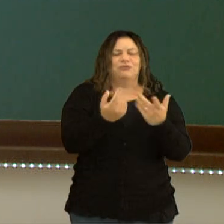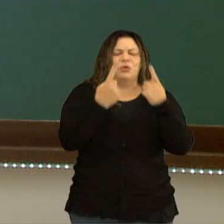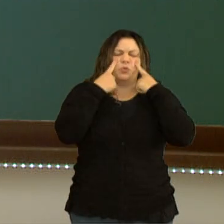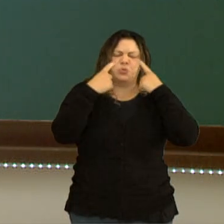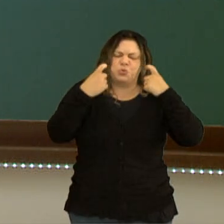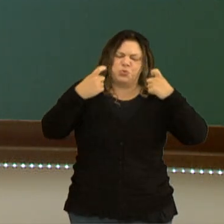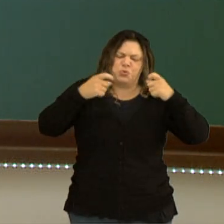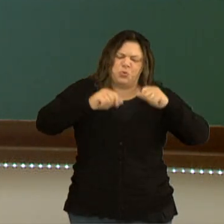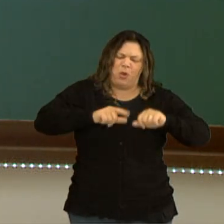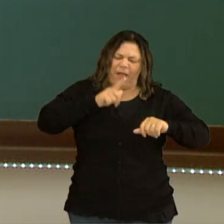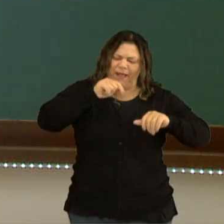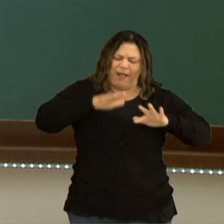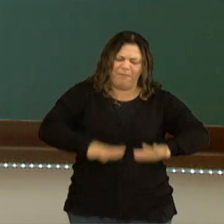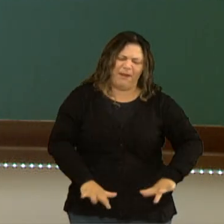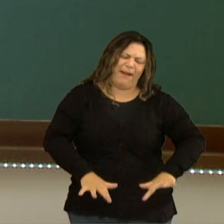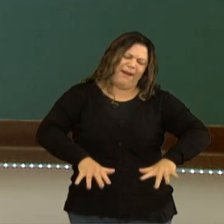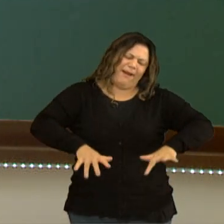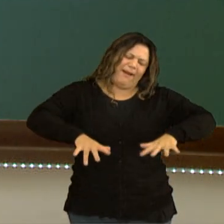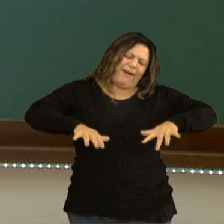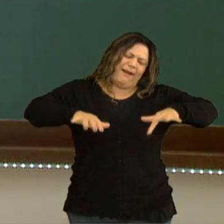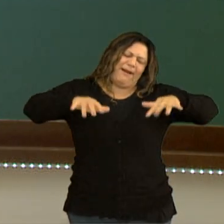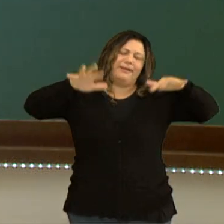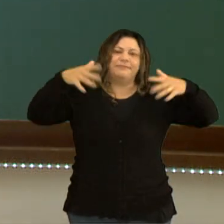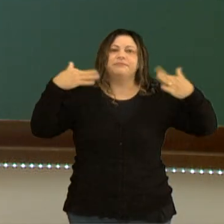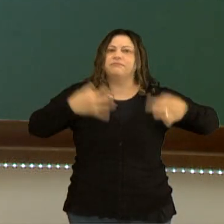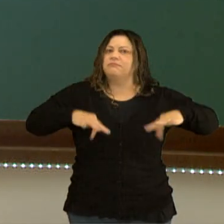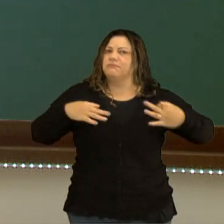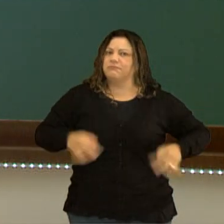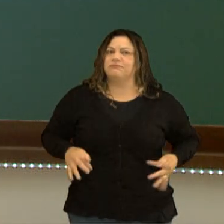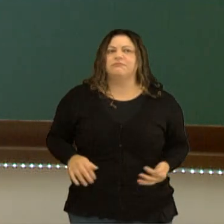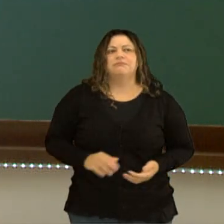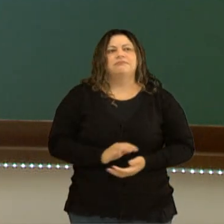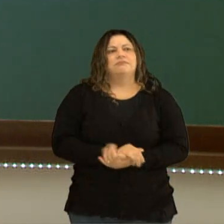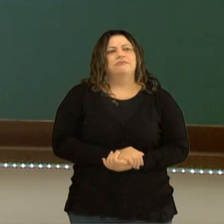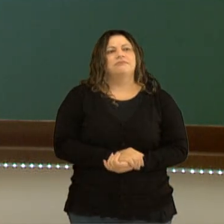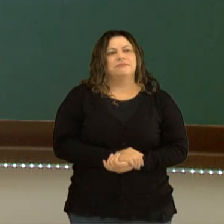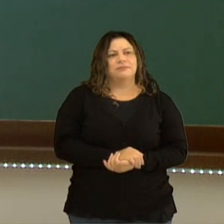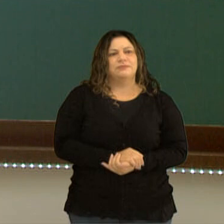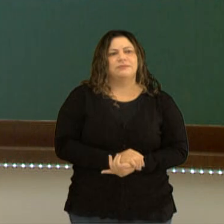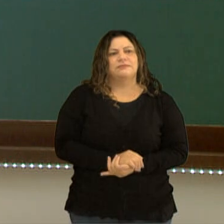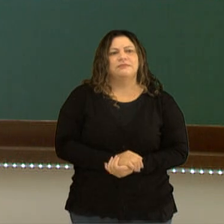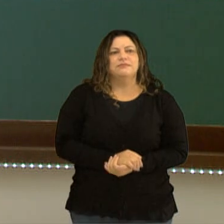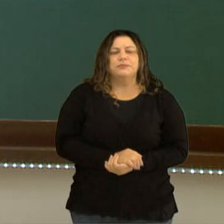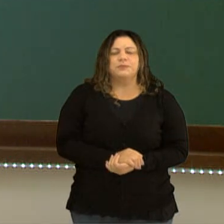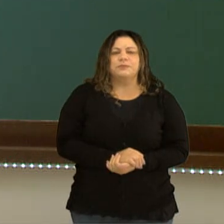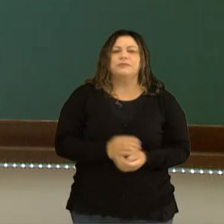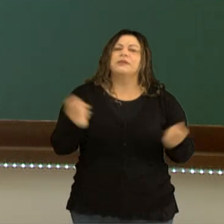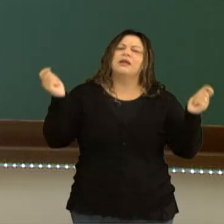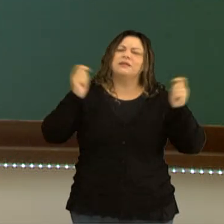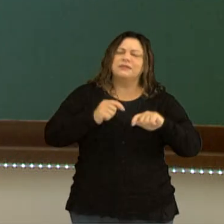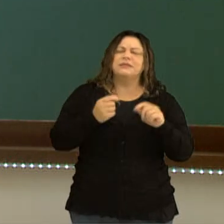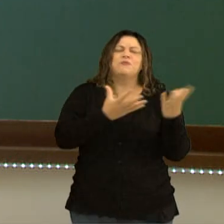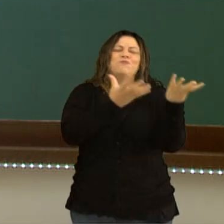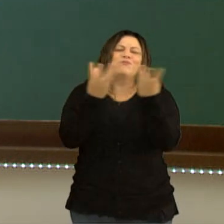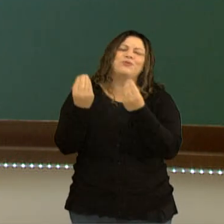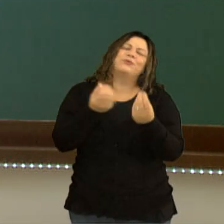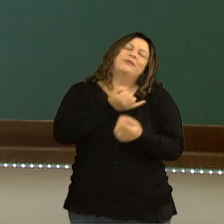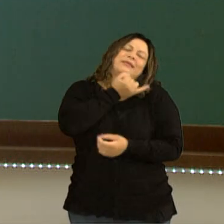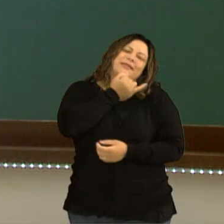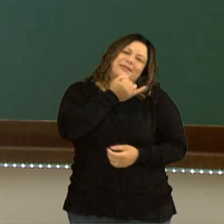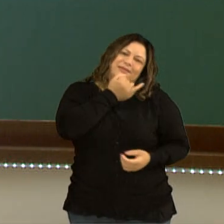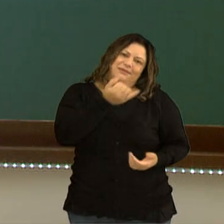choro muito grande, muito dolorido, para exemplificar a tamanha tristeza desse eu